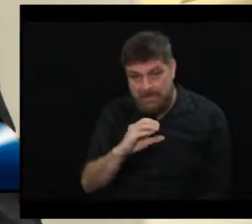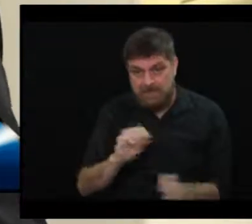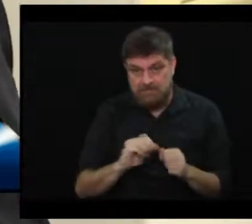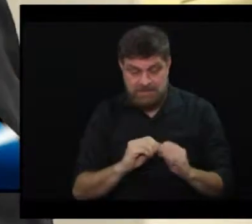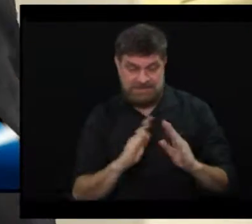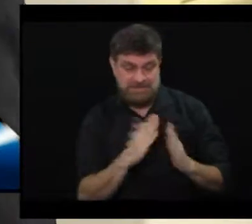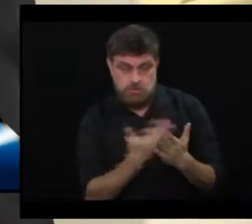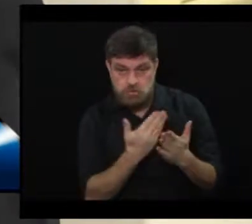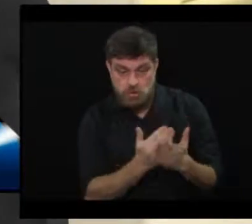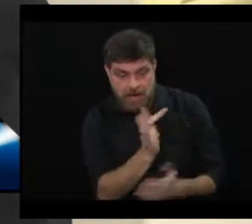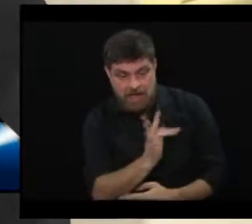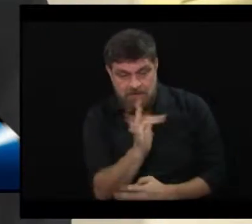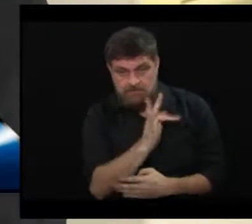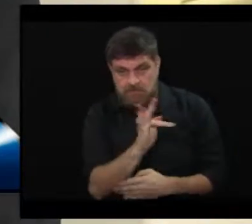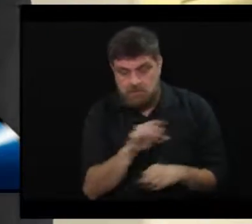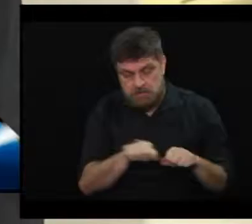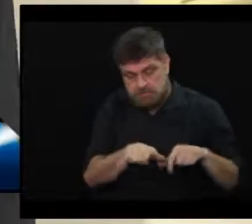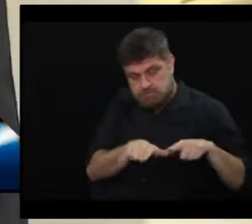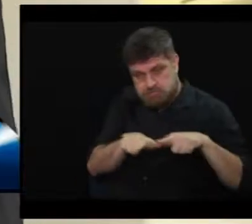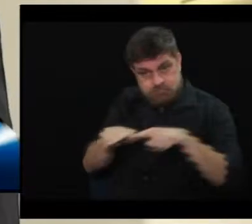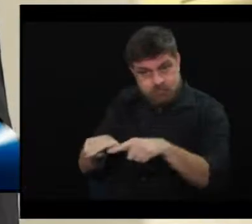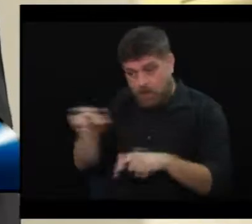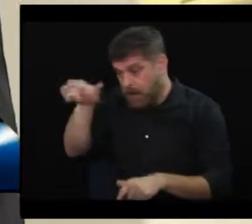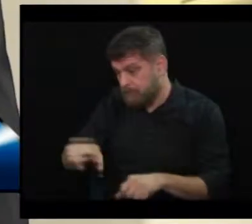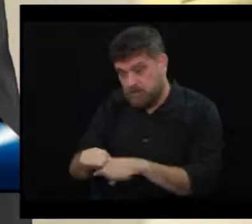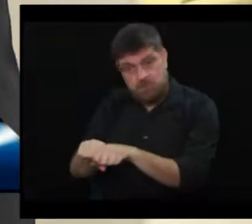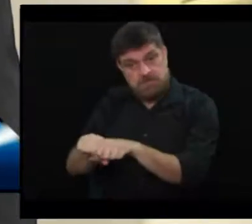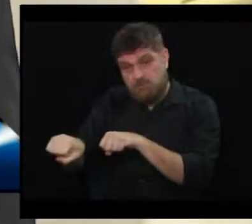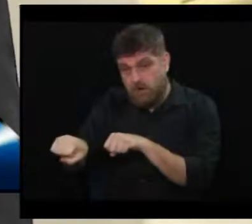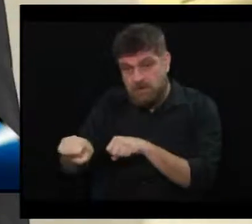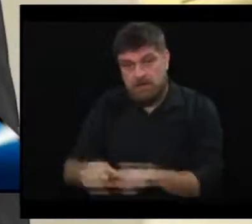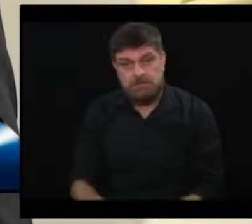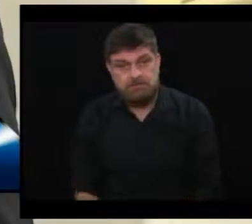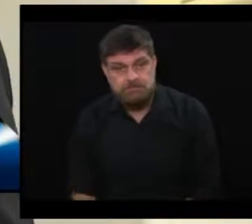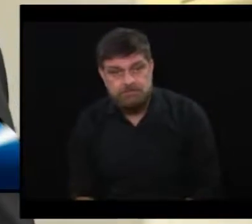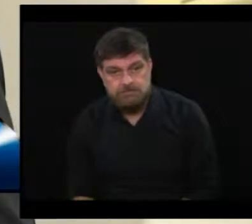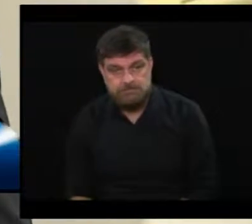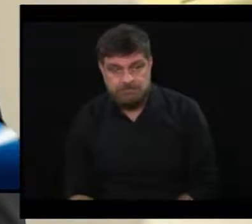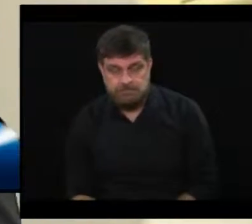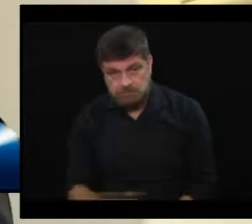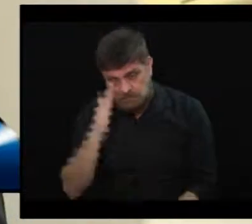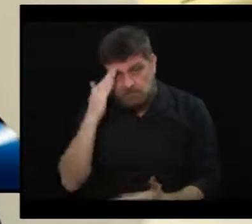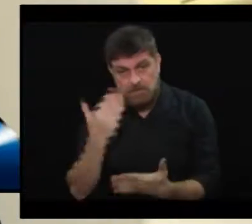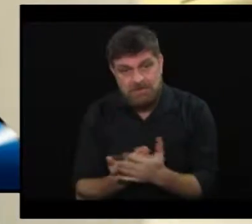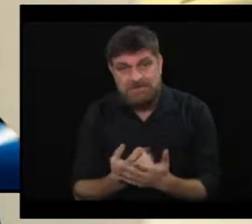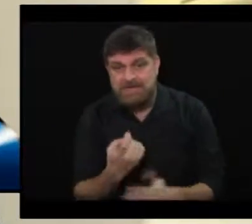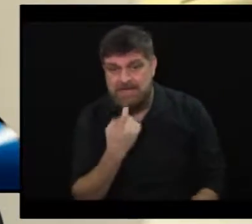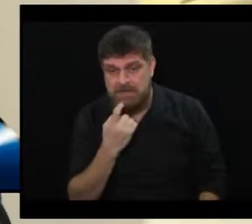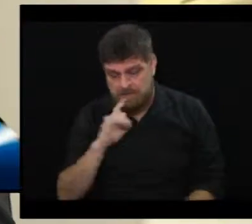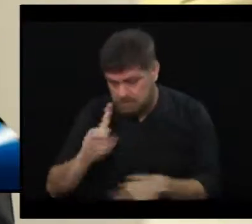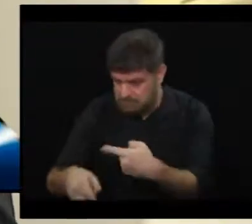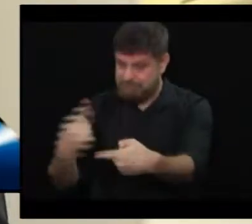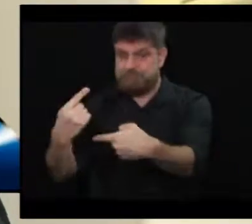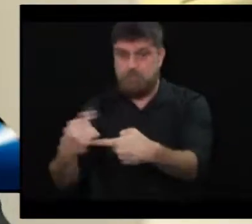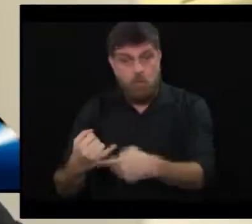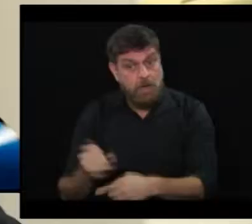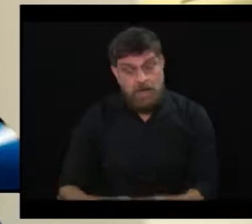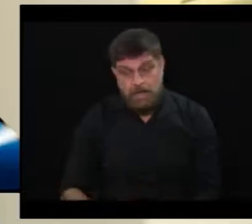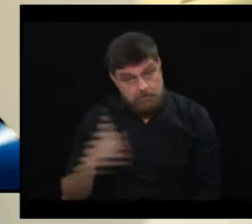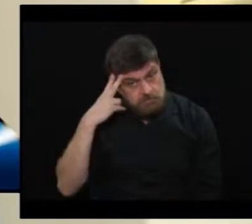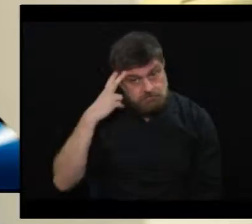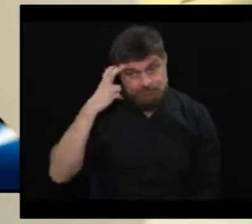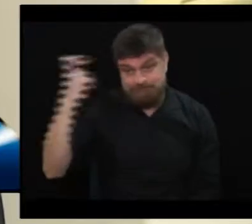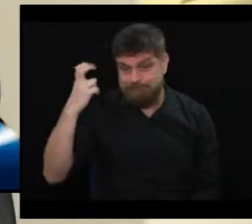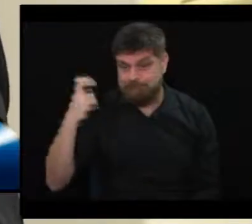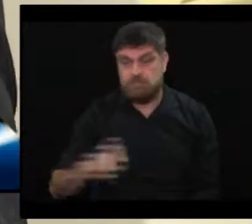e universidades a darem os diplomas dos cursos que eles fazem. Então, eu acredito que Campinas dá um passo inteligente, dá um passo